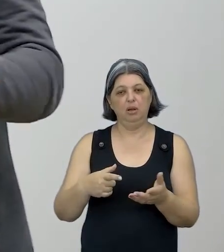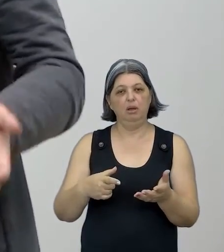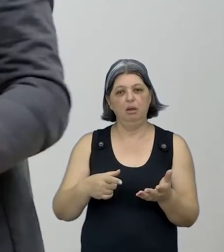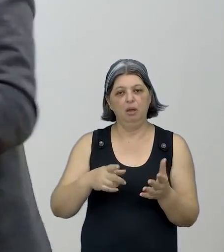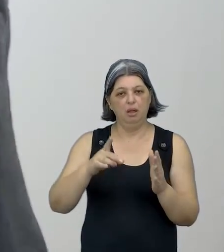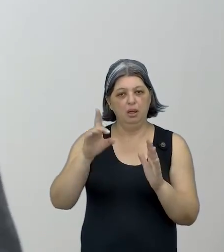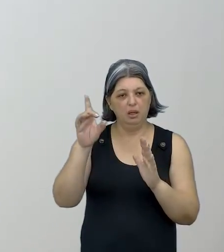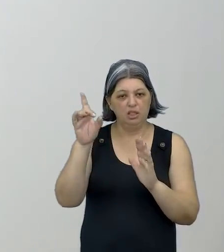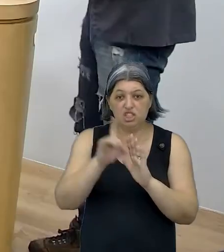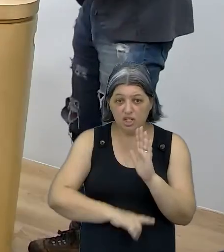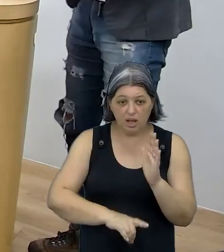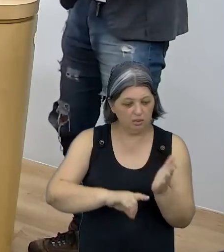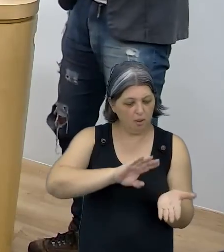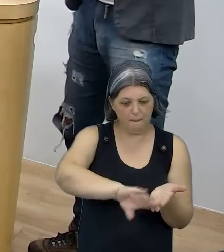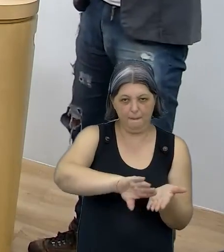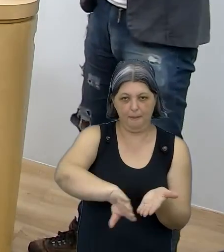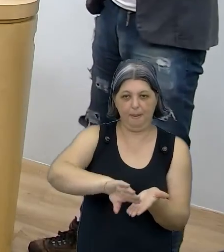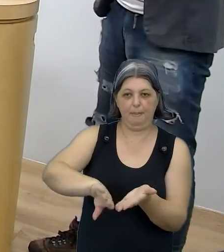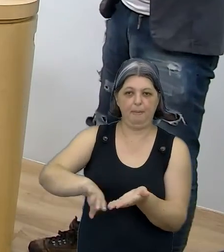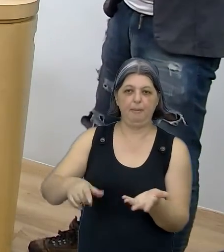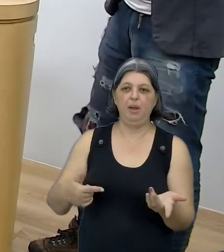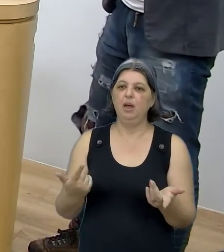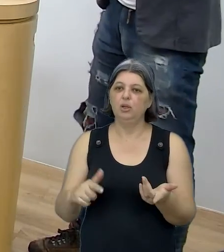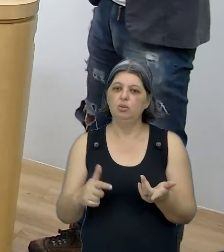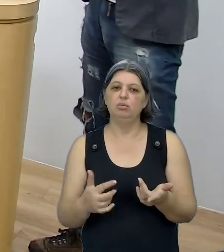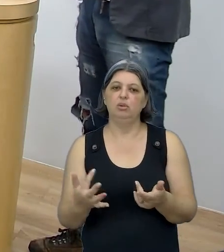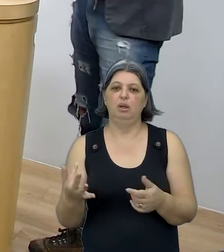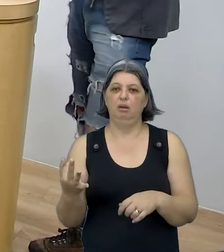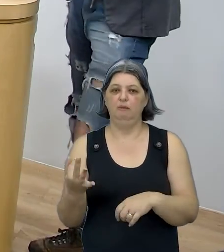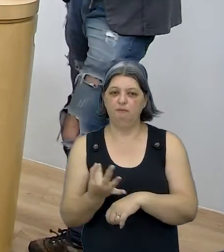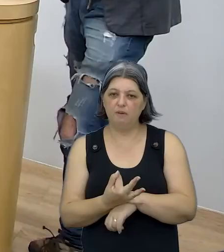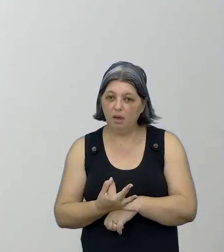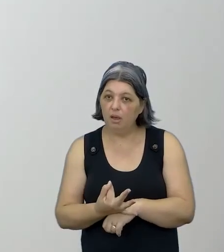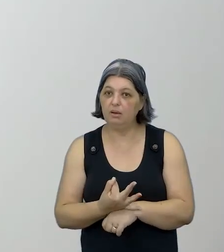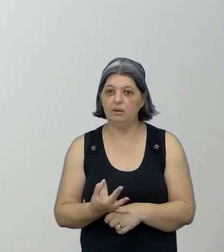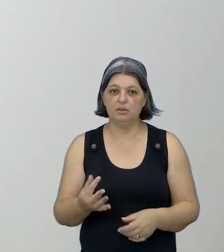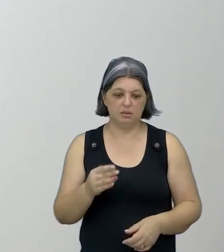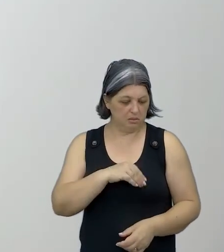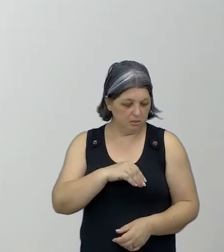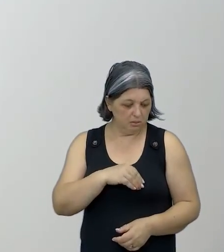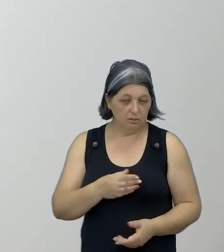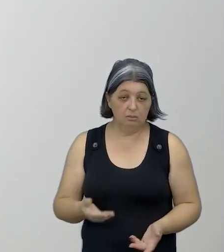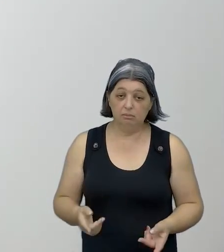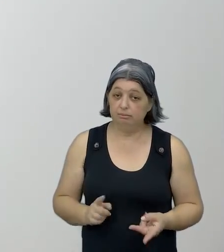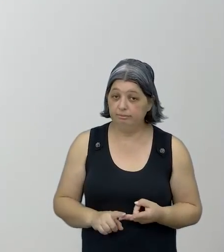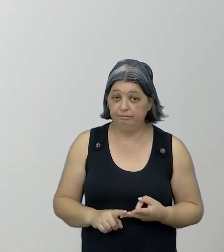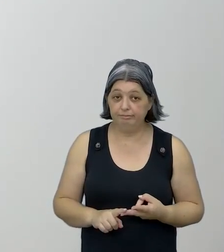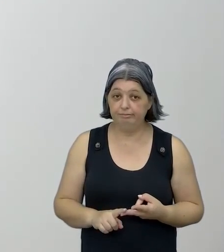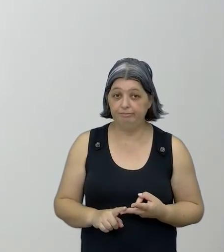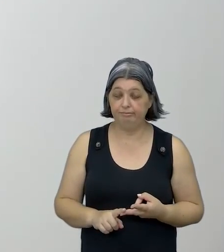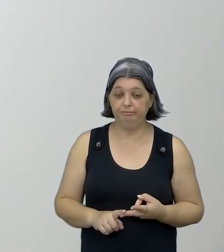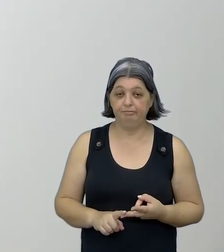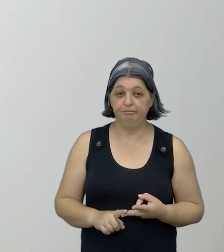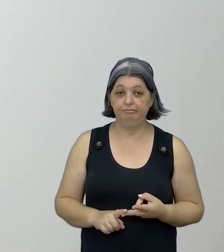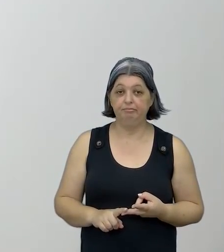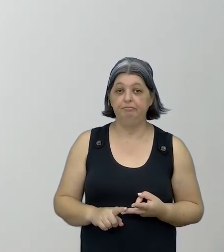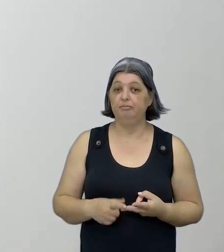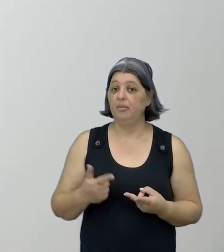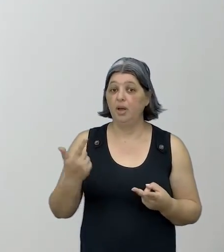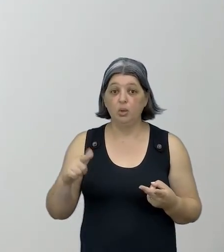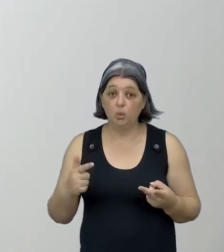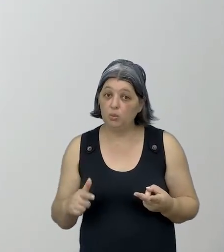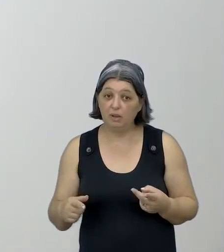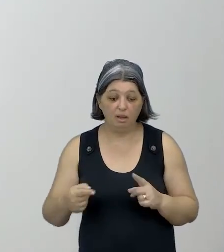Vou ser contratado, mas eu não vou ter férias remuneradas, né? Eu não vou ter descanso